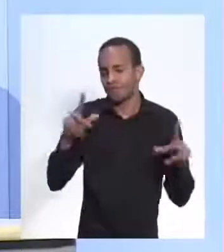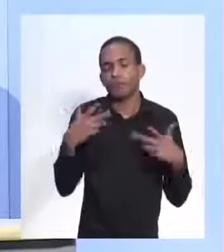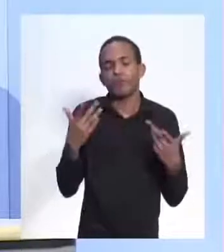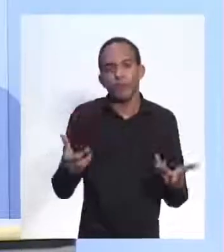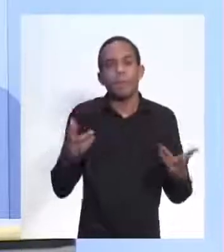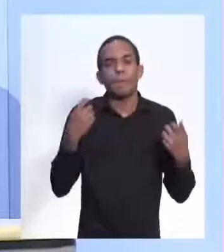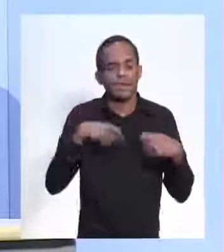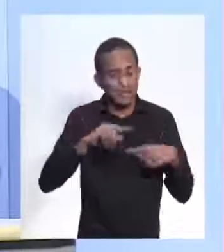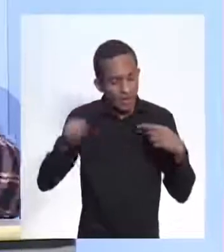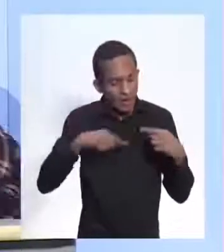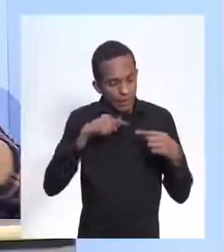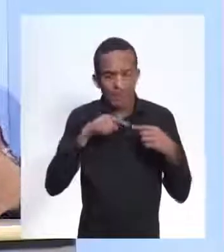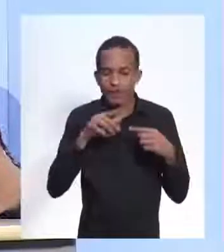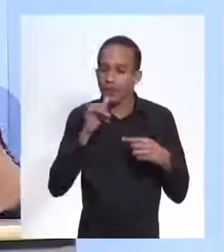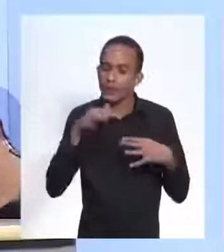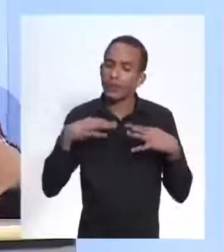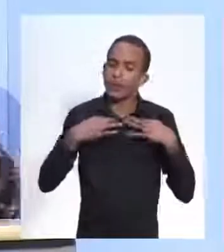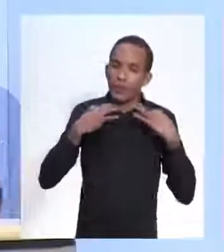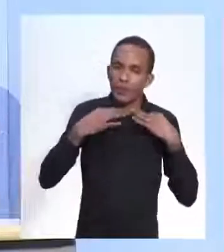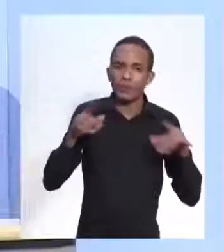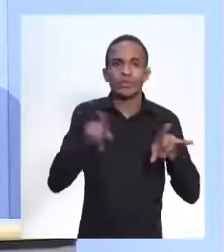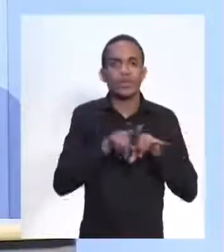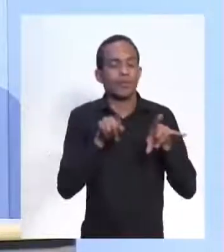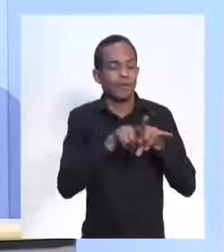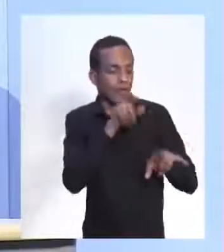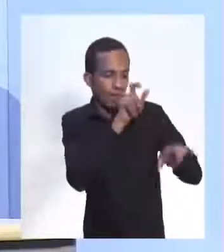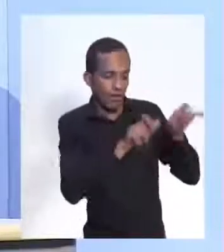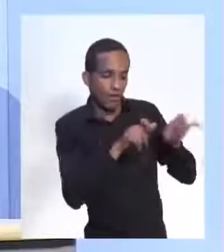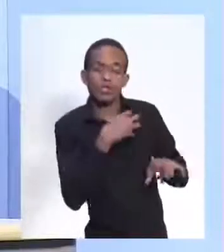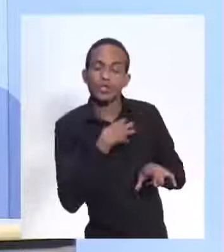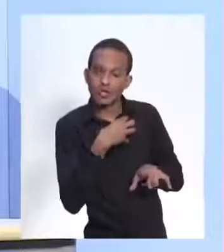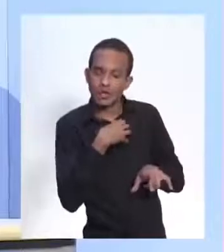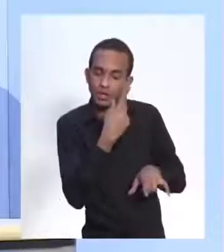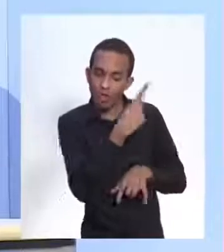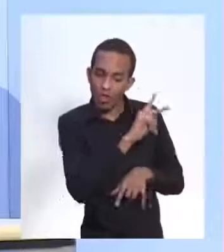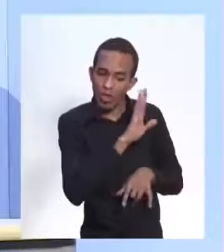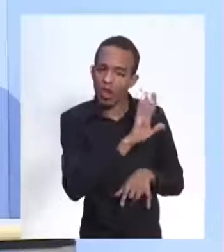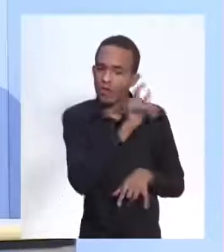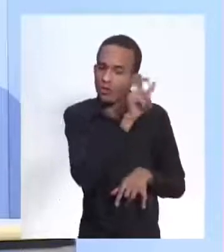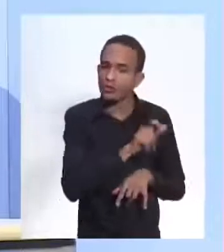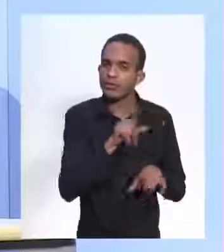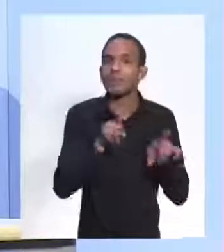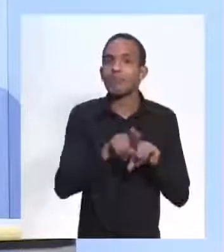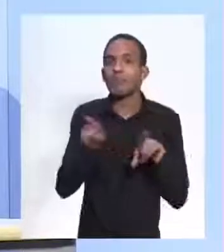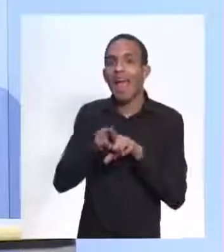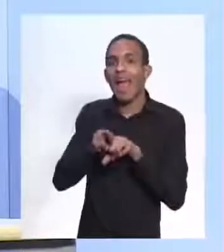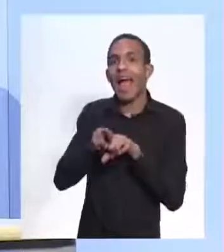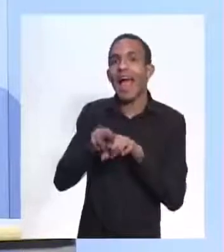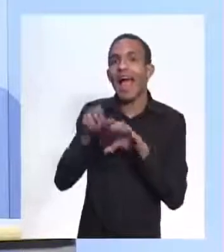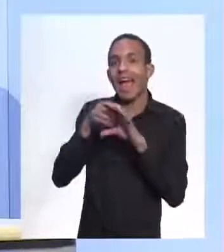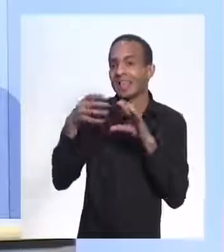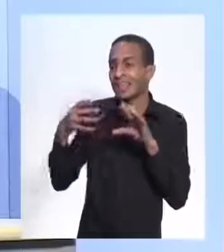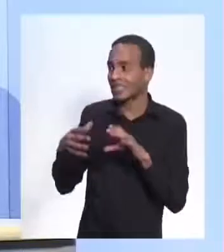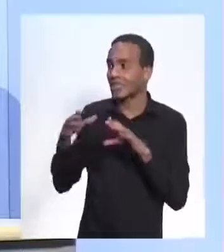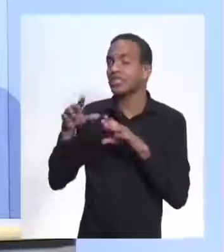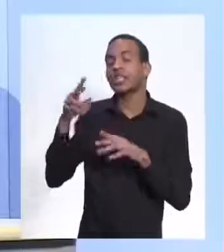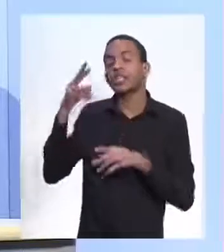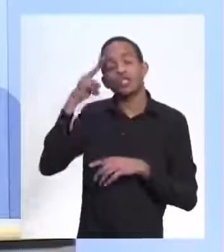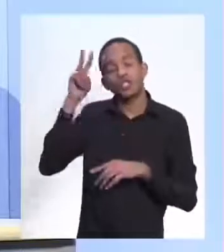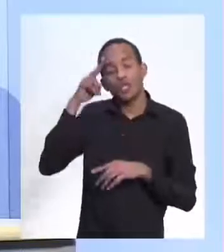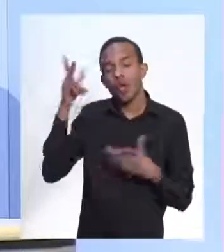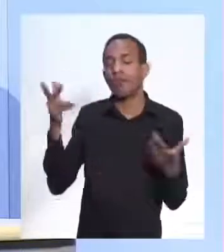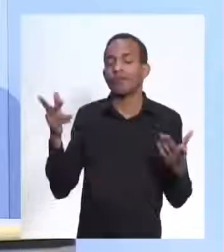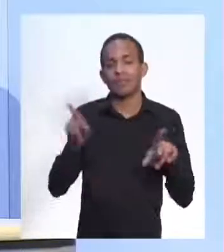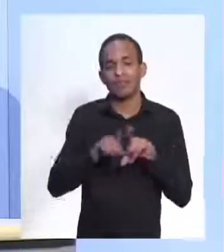um casamento entre o figurino, a personalidade daquele personagem que está sendo representado e também o próprio enredo da peça,